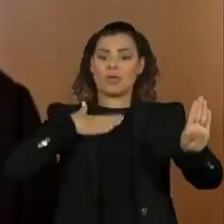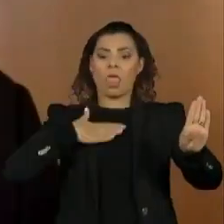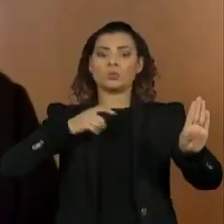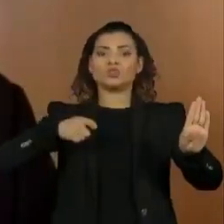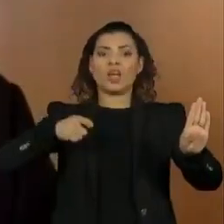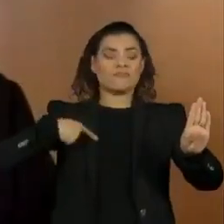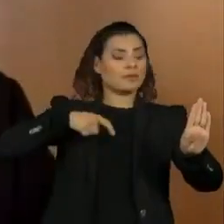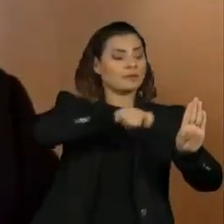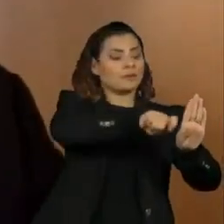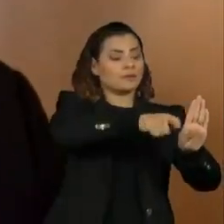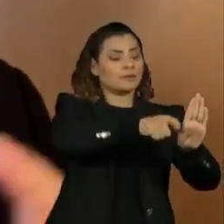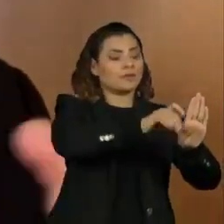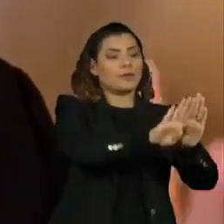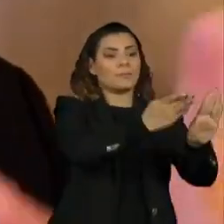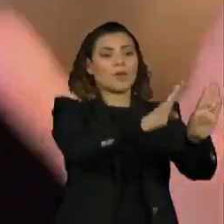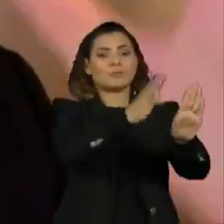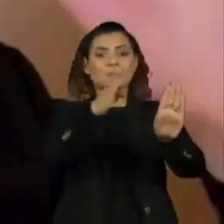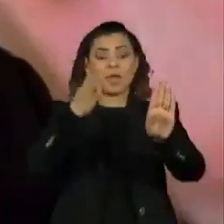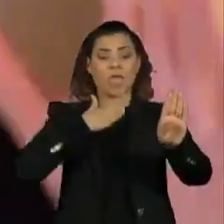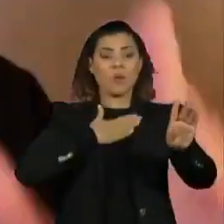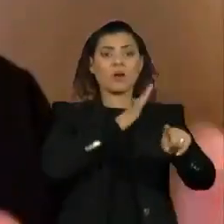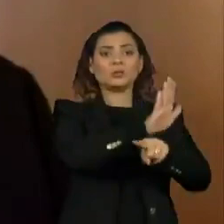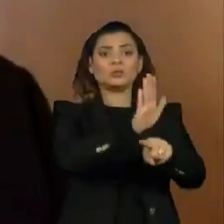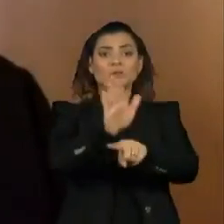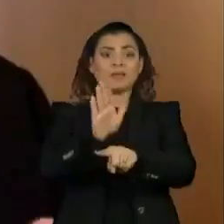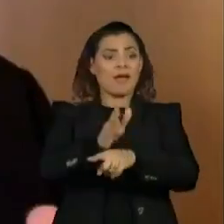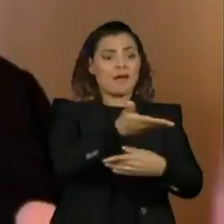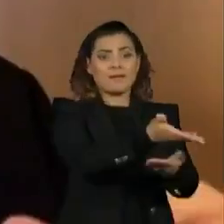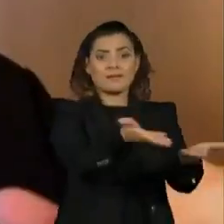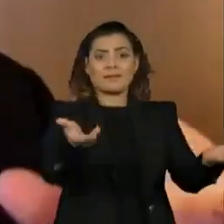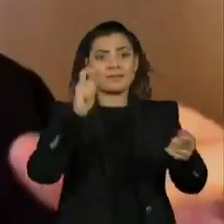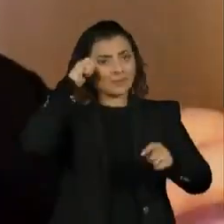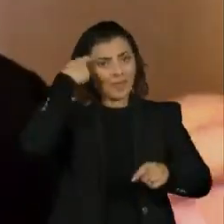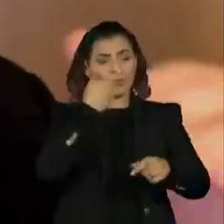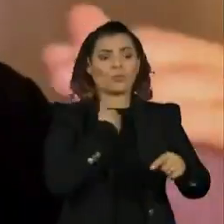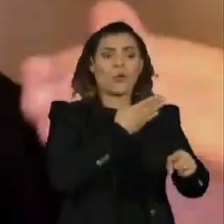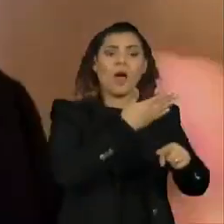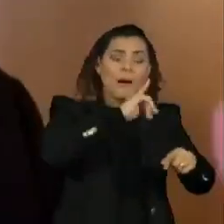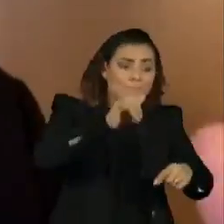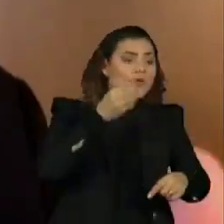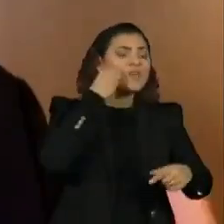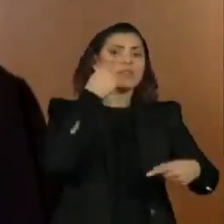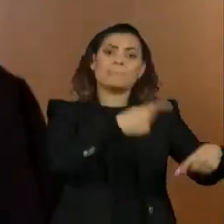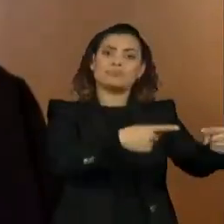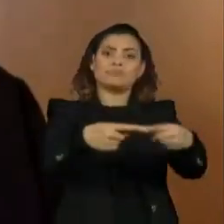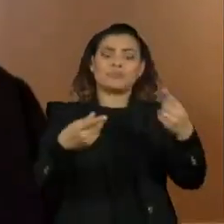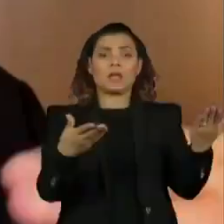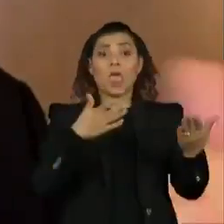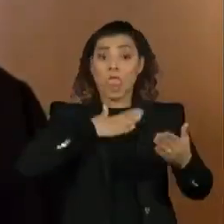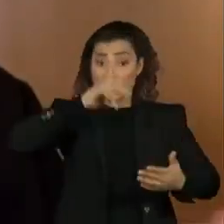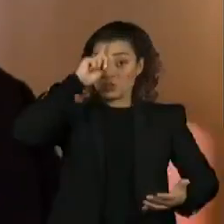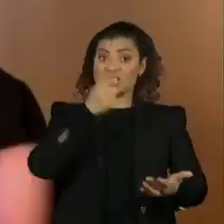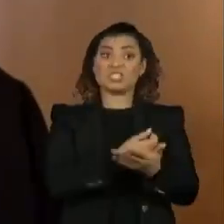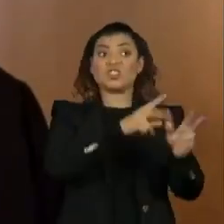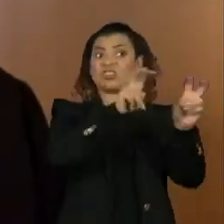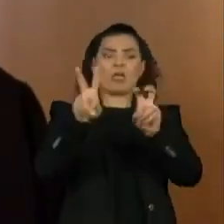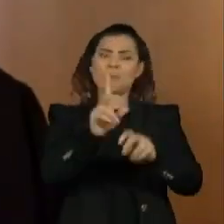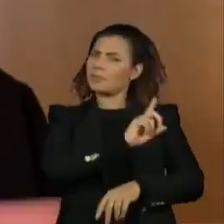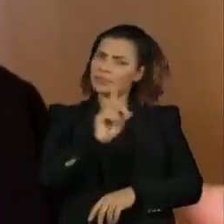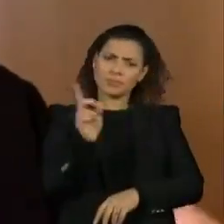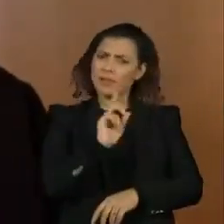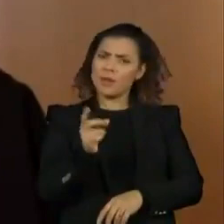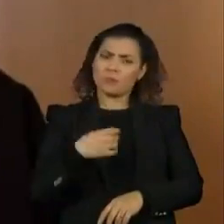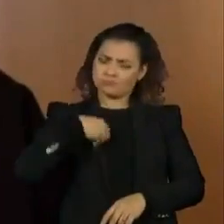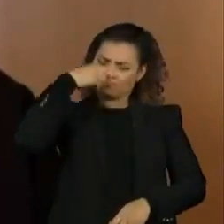da minha parte tentar conduzir esse debate e definir a pauta daqui para frente. Isso